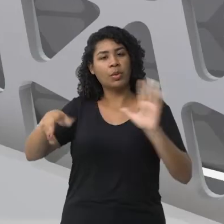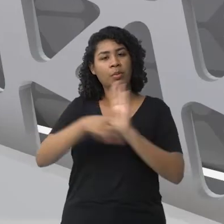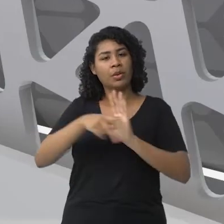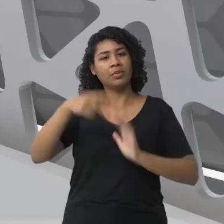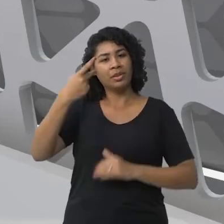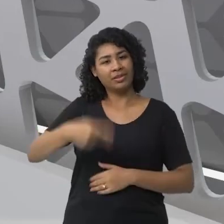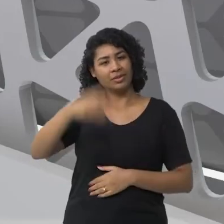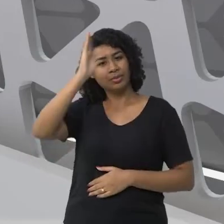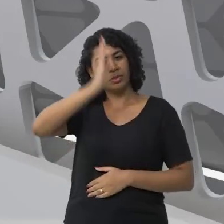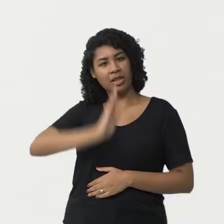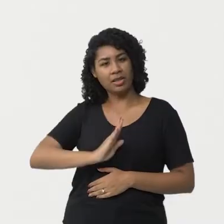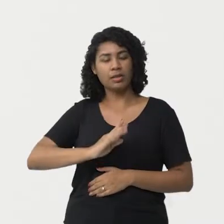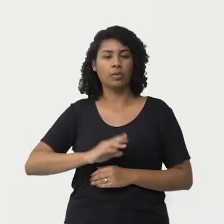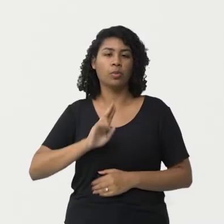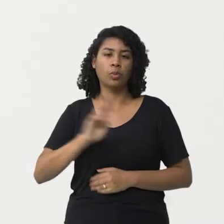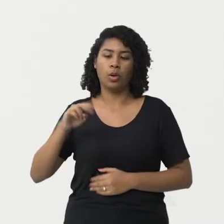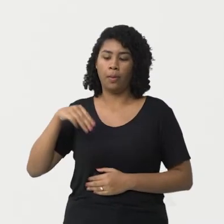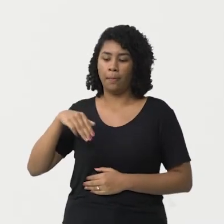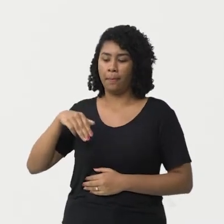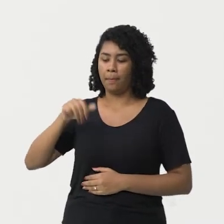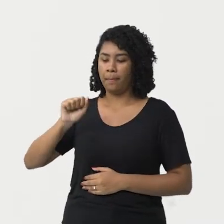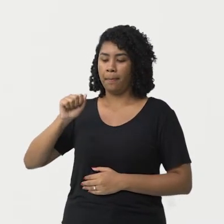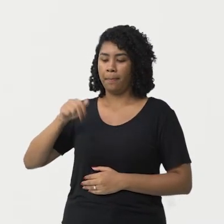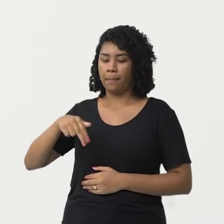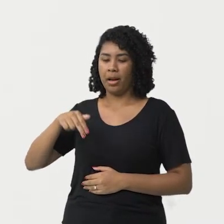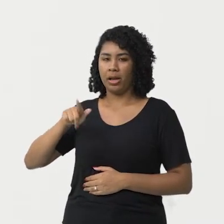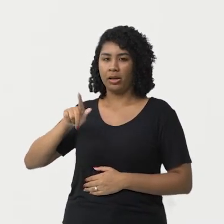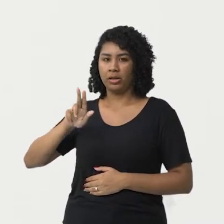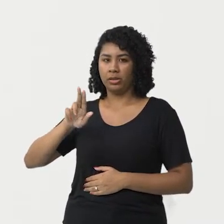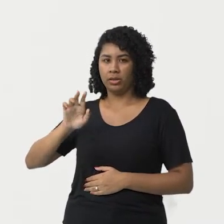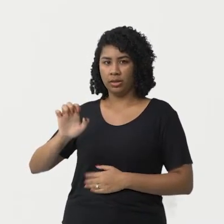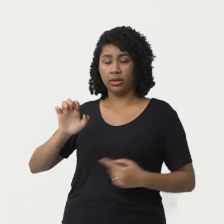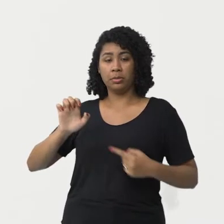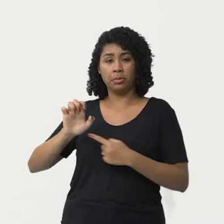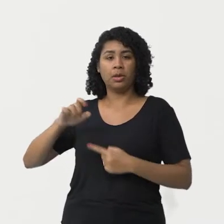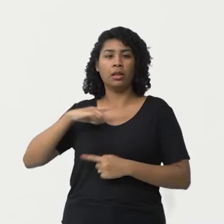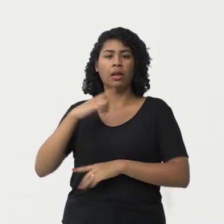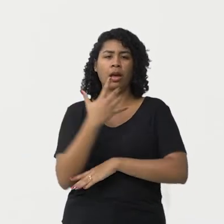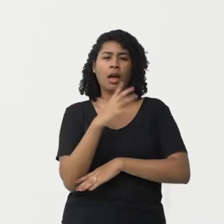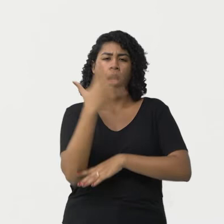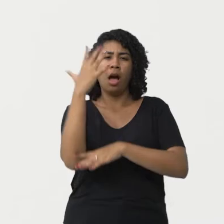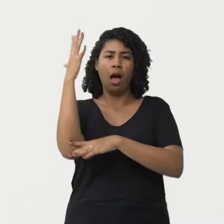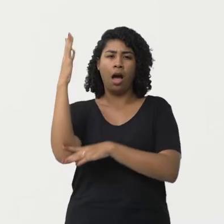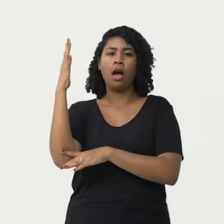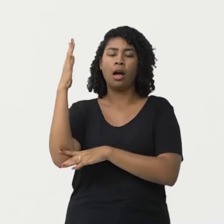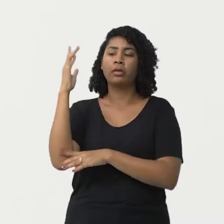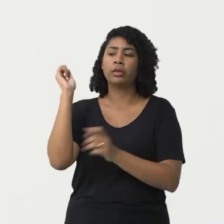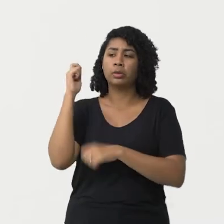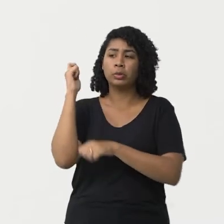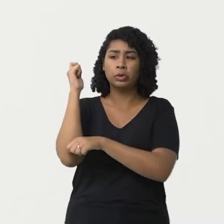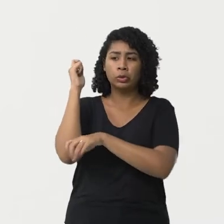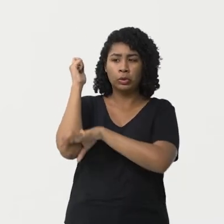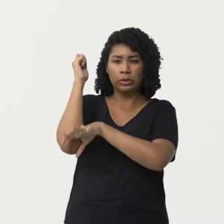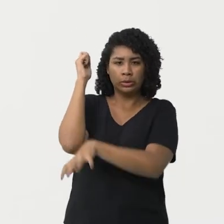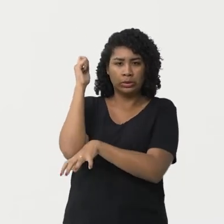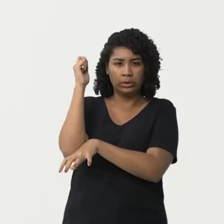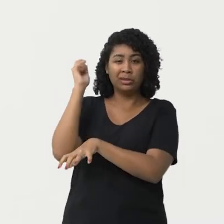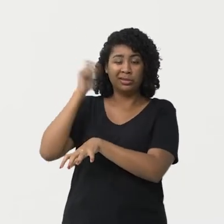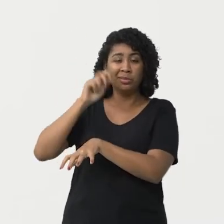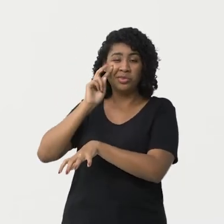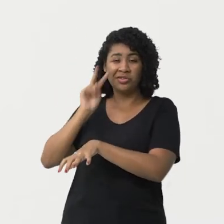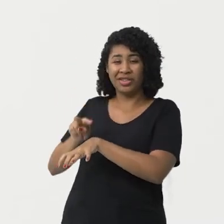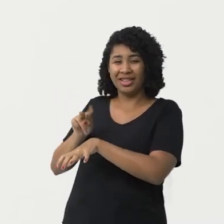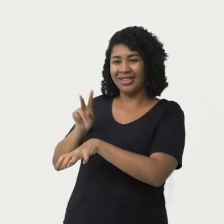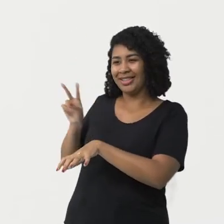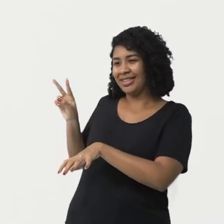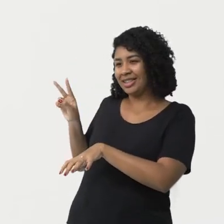vamos primeiro aos mangues. Os mangues, então, eles vão ter árvores com as suas raízes expostas, como a gente vê aqui nessa imagem, né?